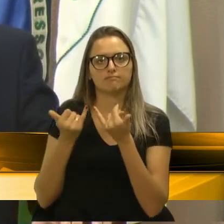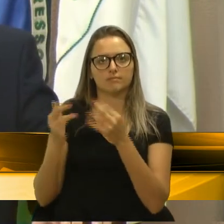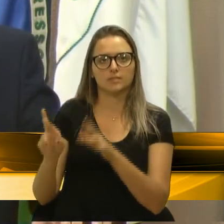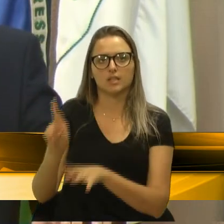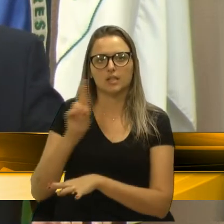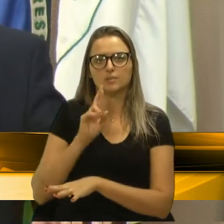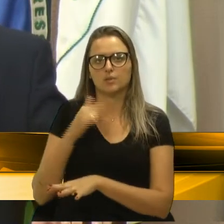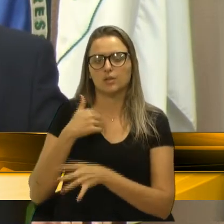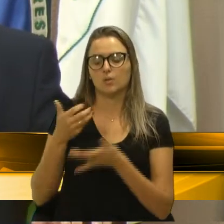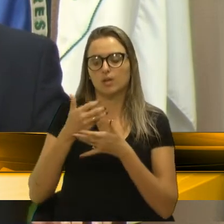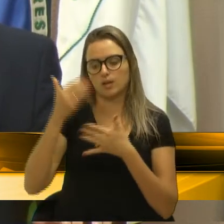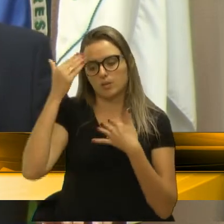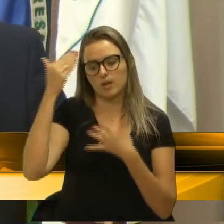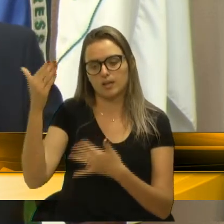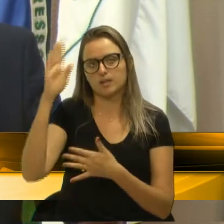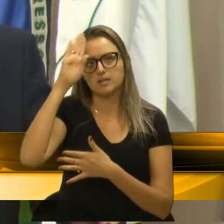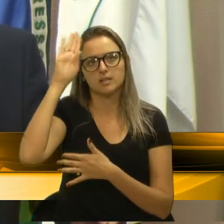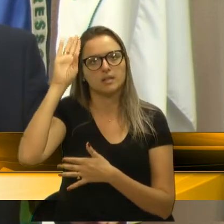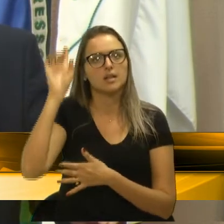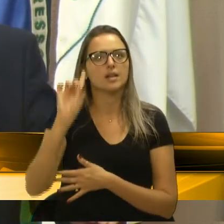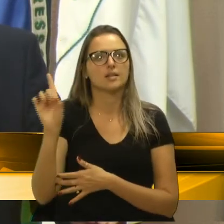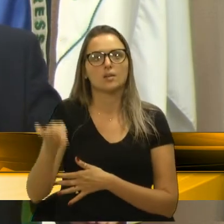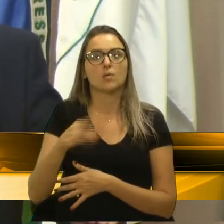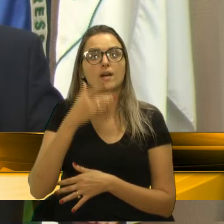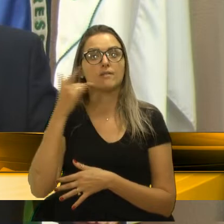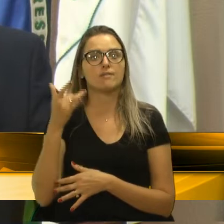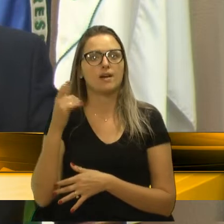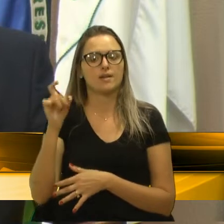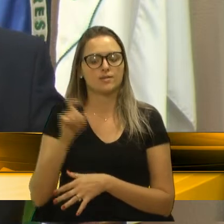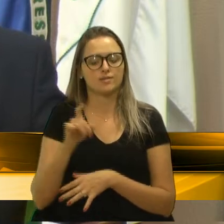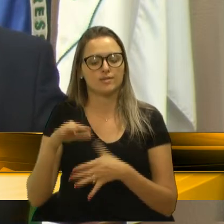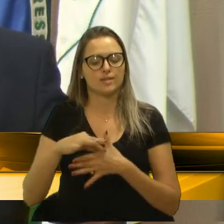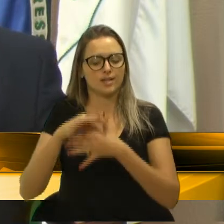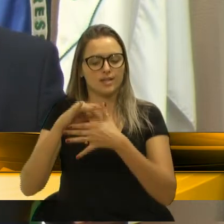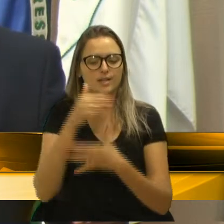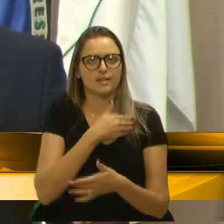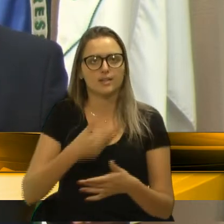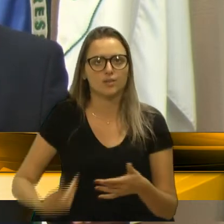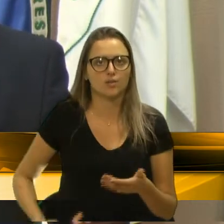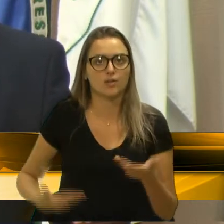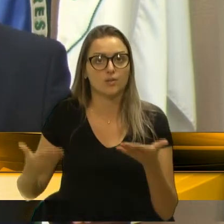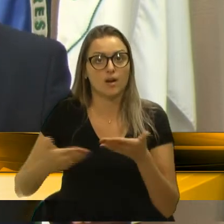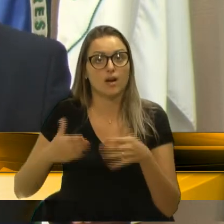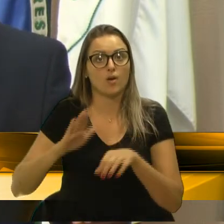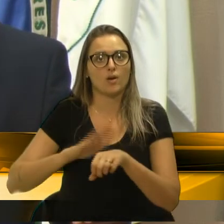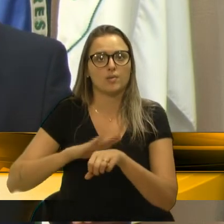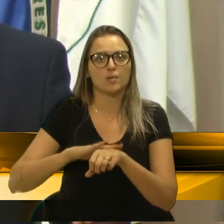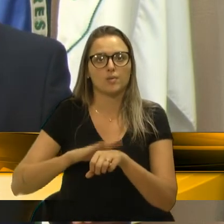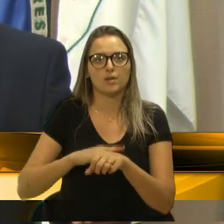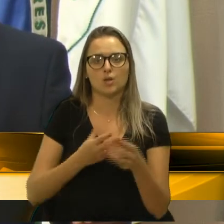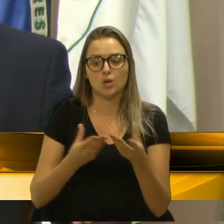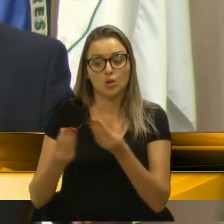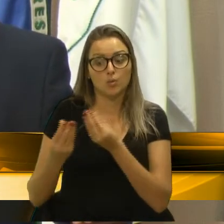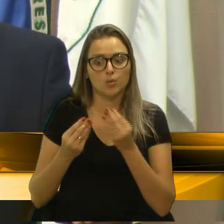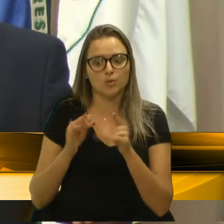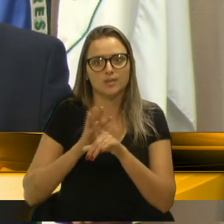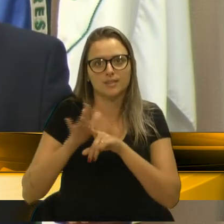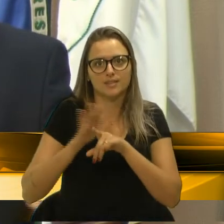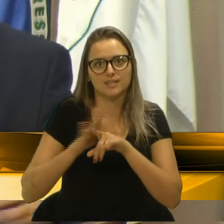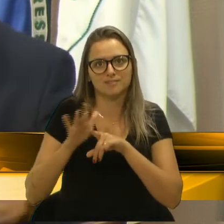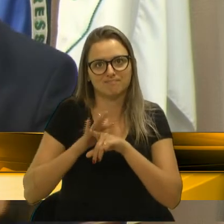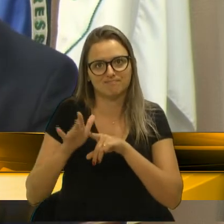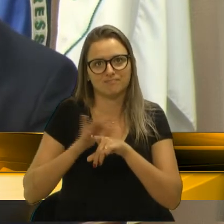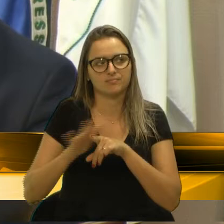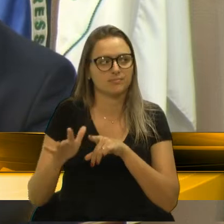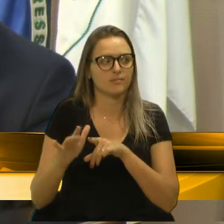Quero lhe agradecer, porque não é fácil essa tarefa de ser líder do governo nesse momento aqui. São muitas as demandas. E